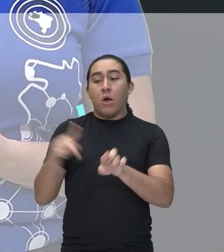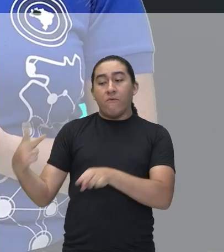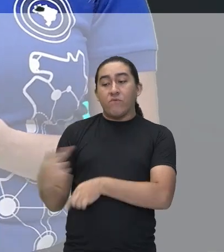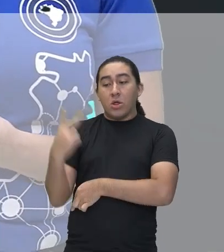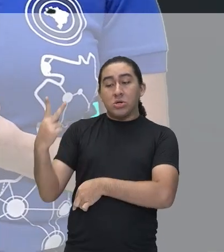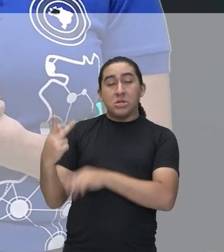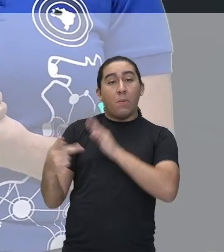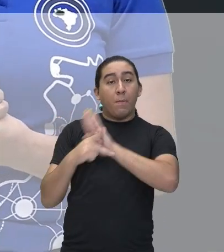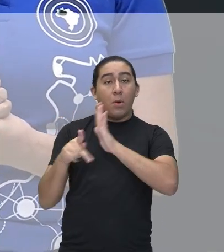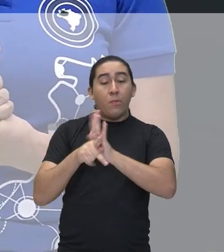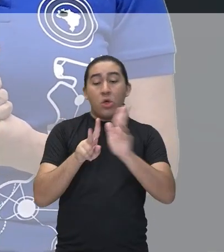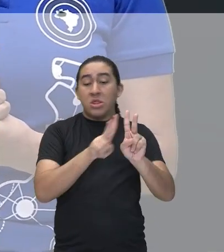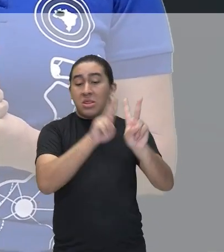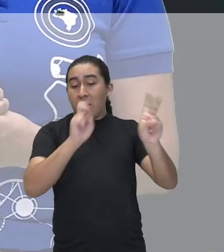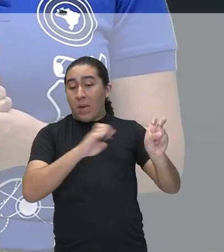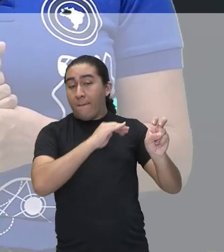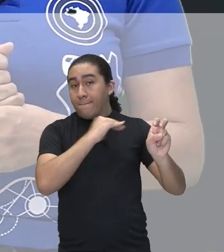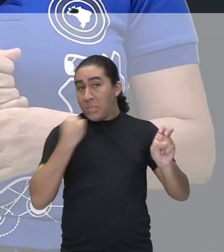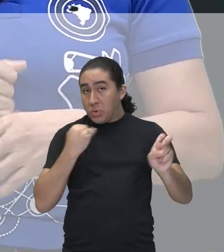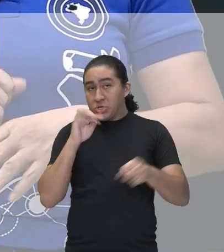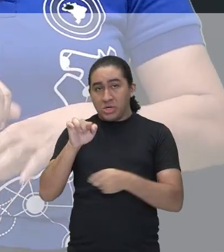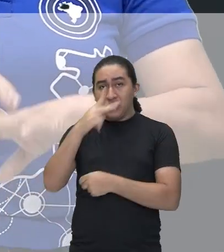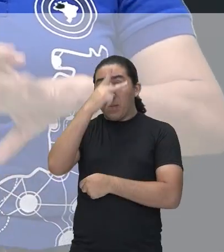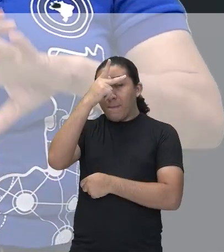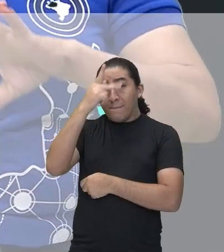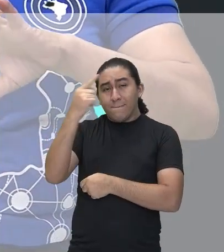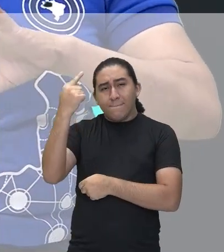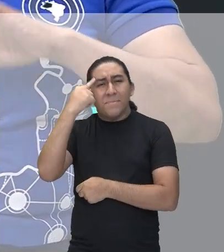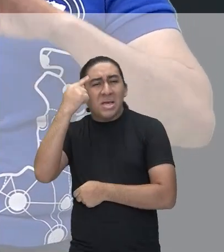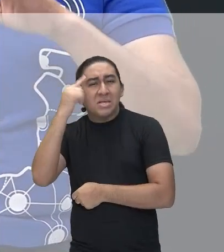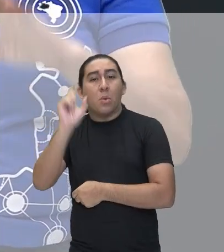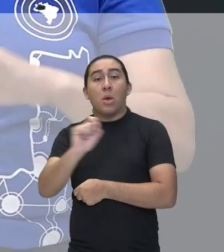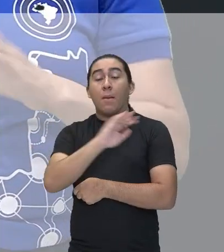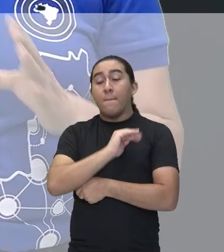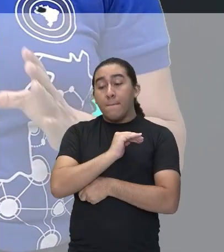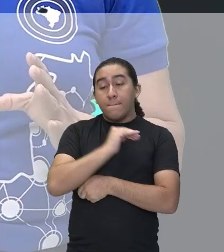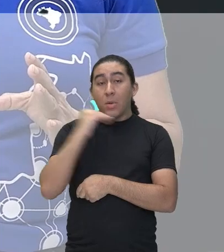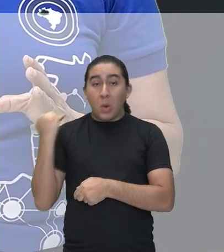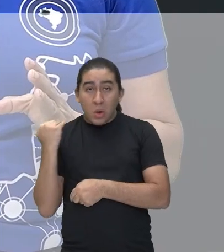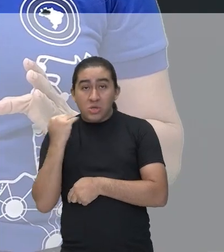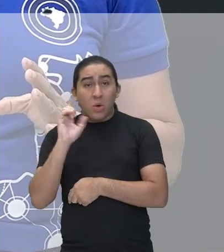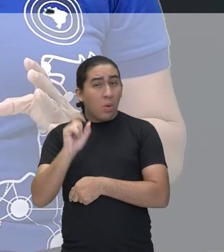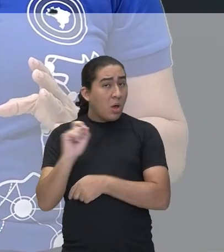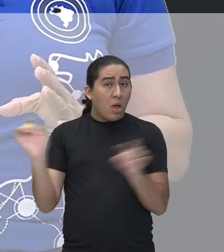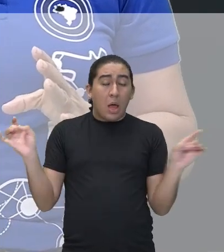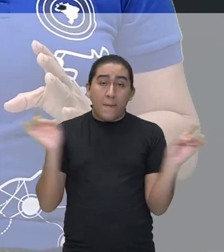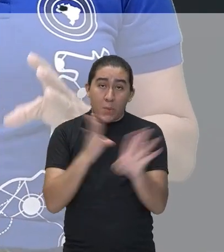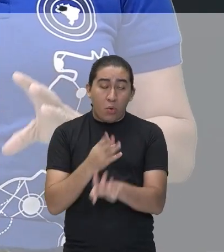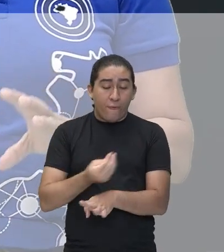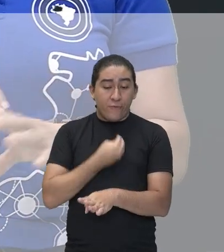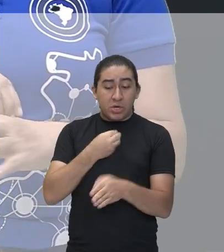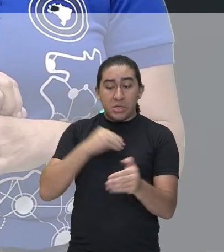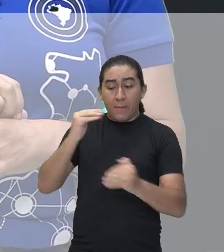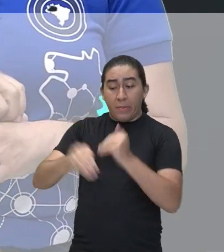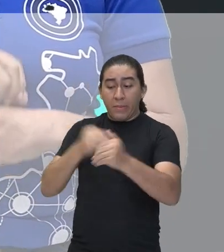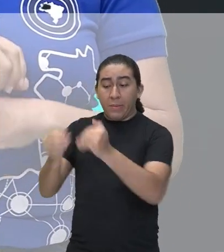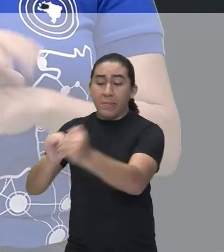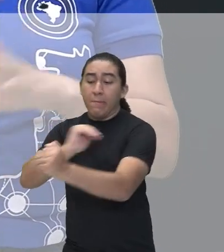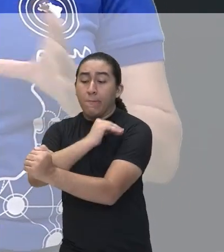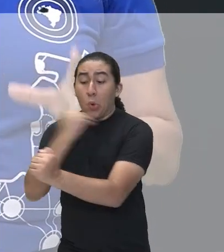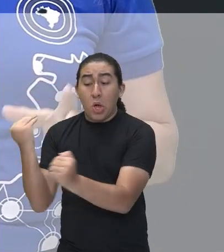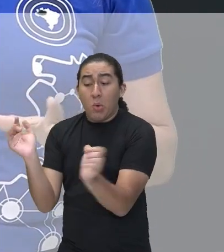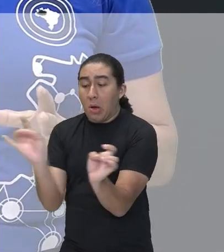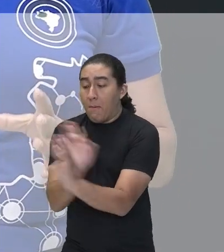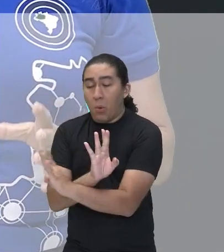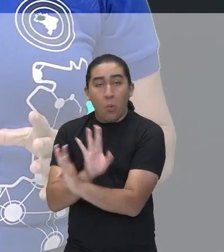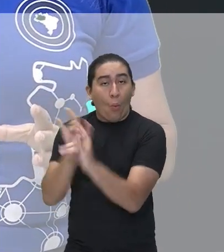morte, eles acham que a morte é onde vai acabar tudo, né? Então, é o